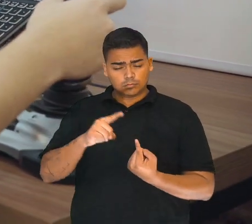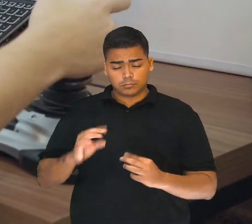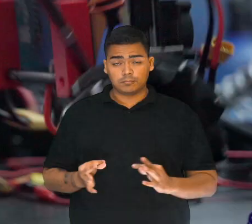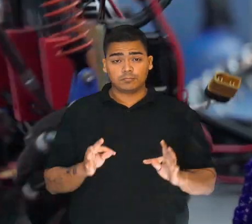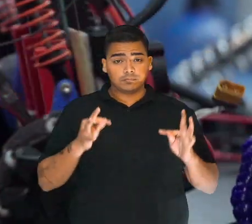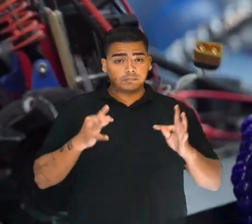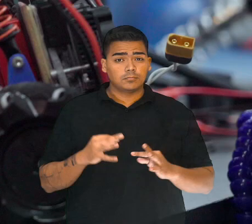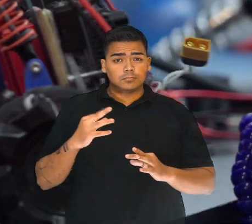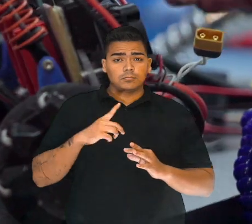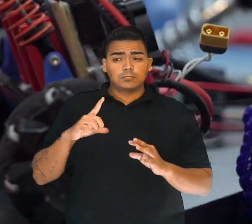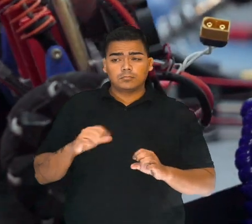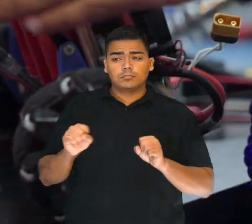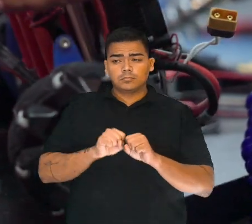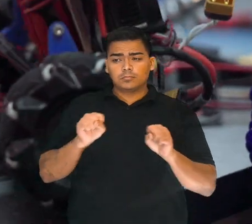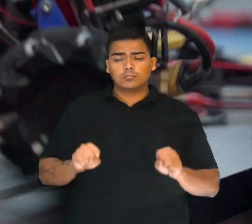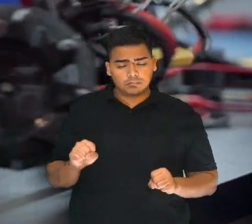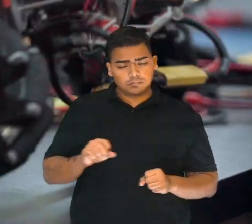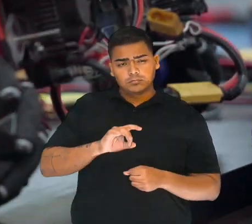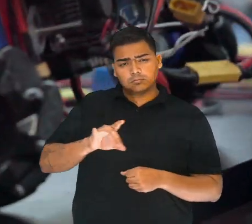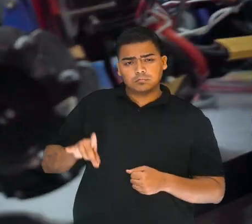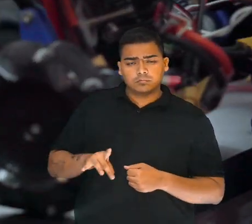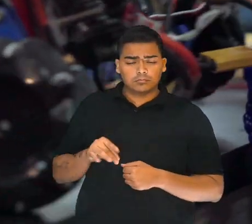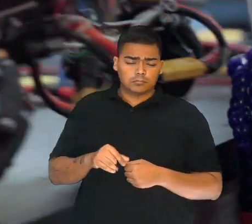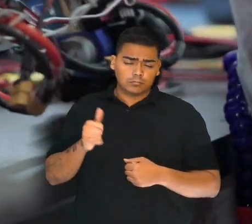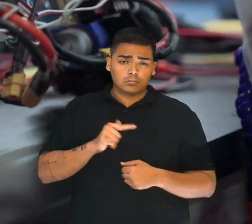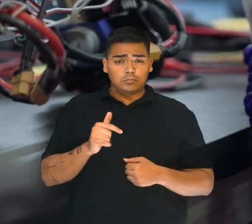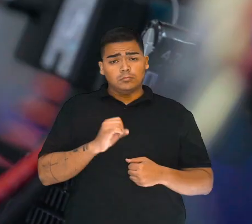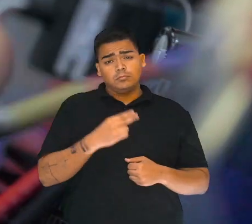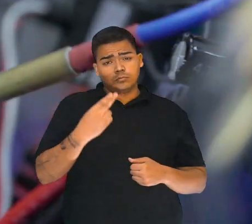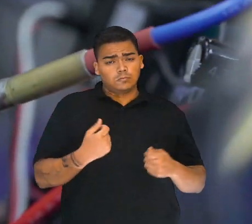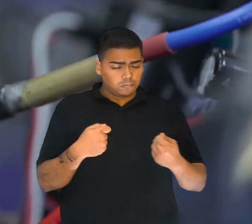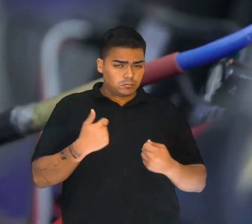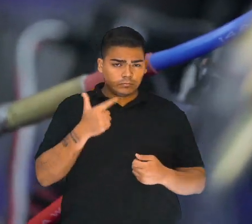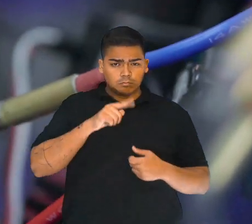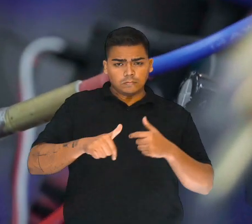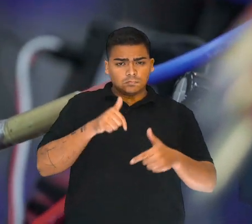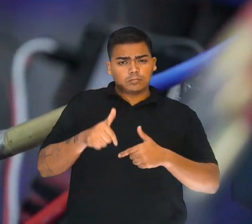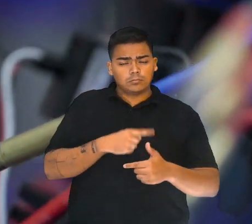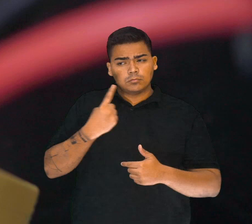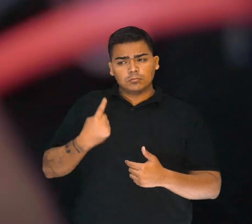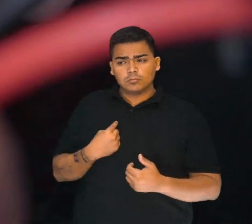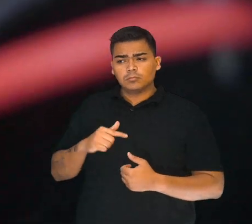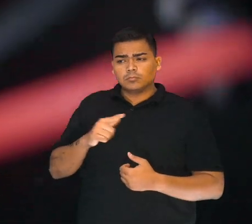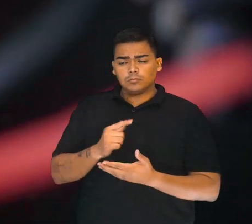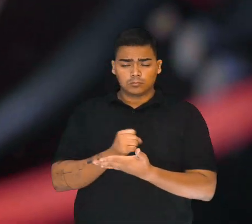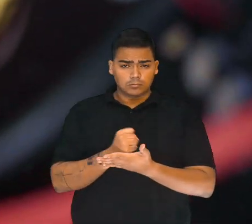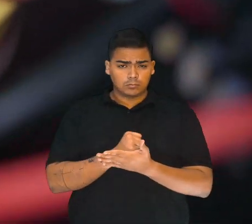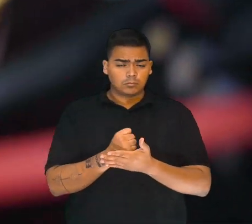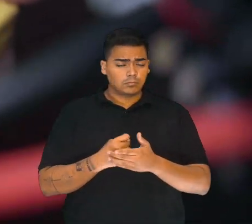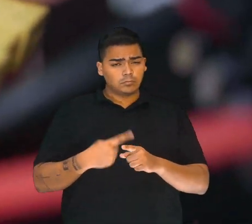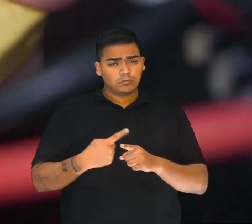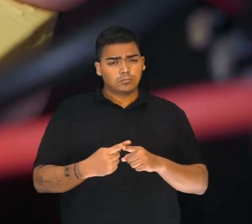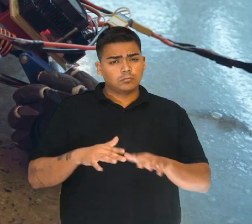tecnologia. As plataformas de petróleo, cada uma delas tem um robô desse para fazer os trabalhos submersos. E esses robôs trabalham num